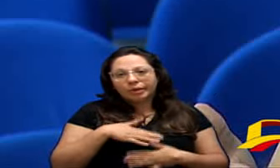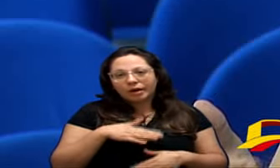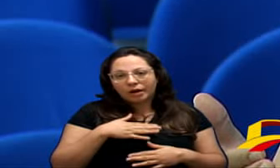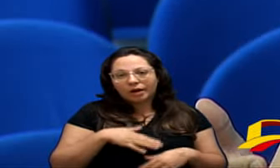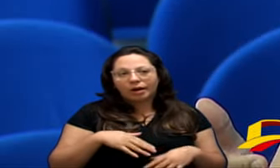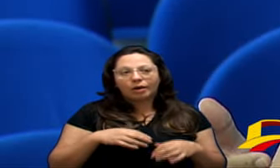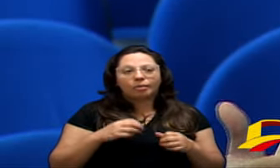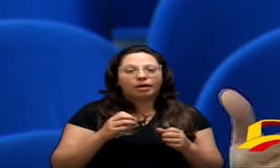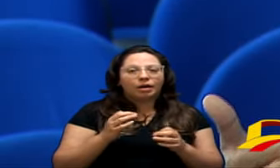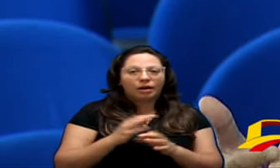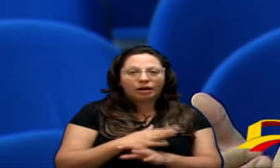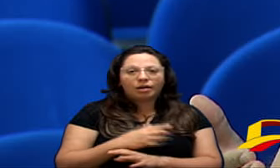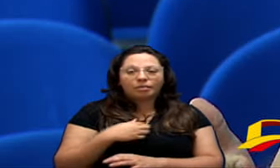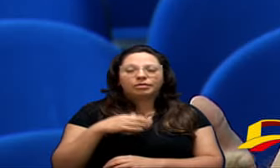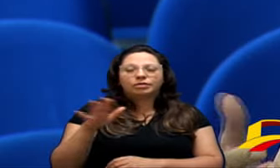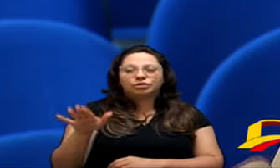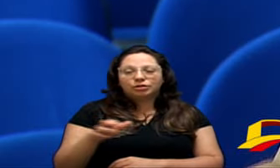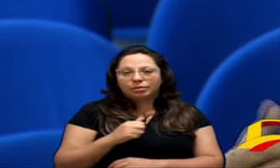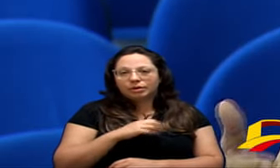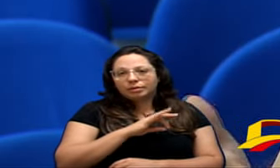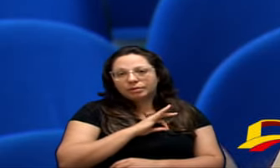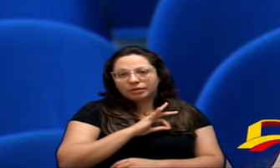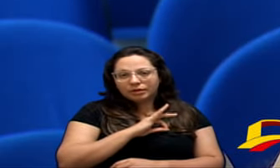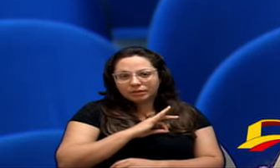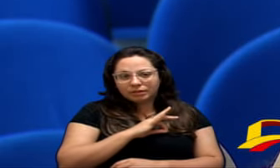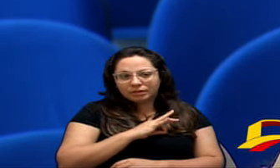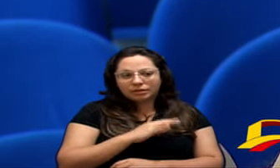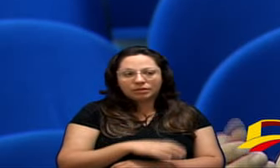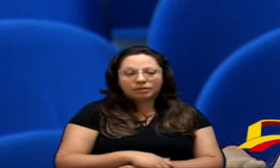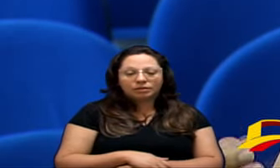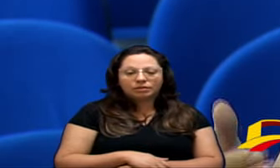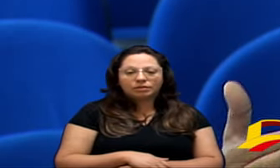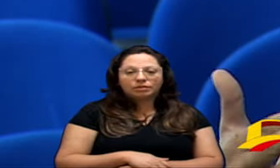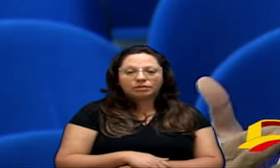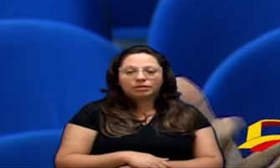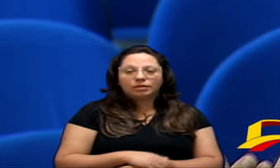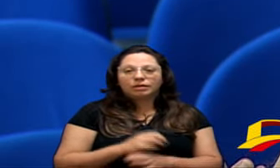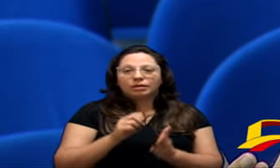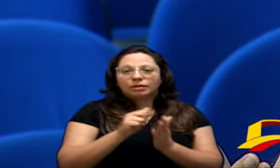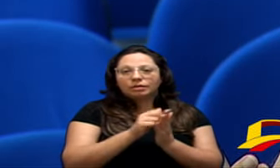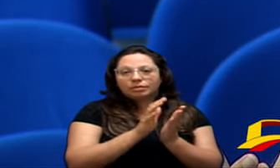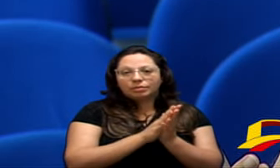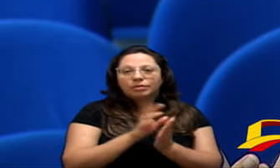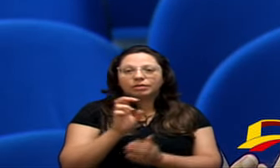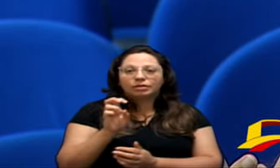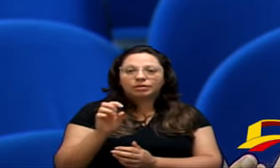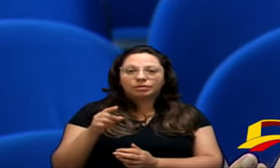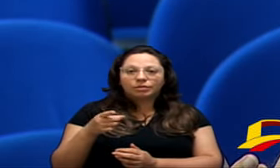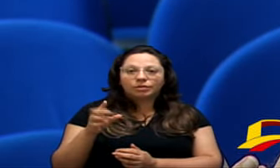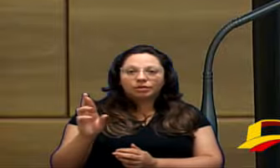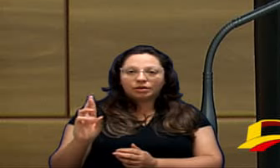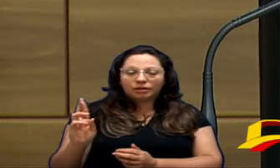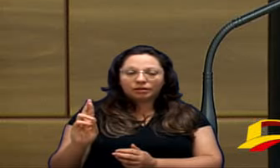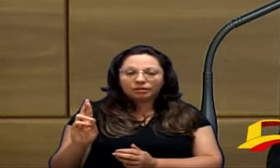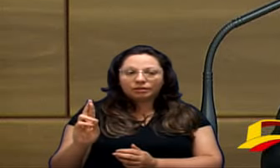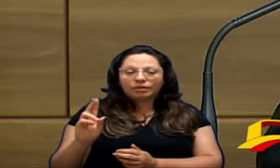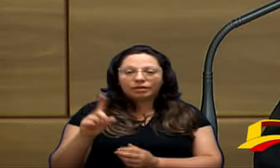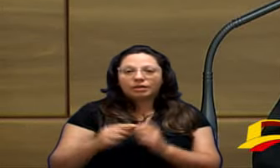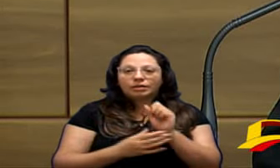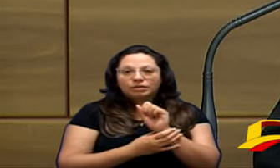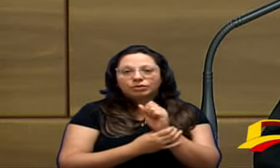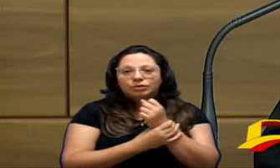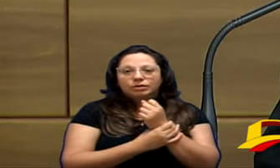meio ambiente agir nos casos em que há perturbação de Sossego a multa é de R 5.000 Segurança Pública do